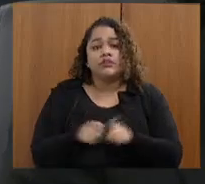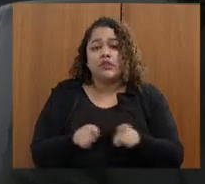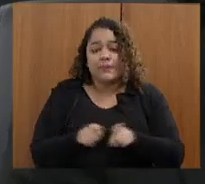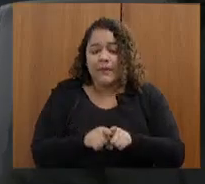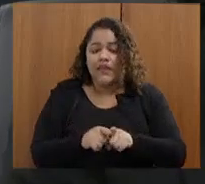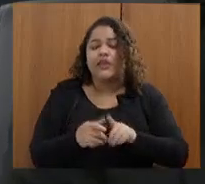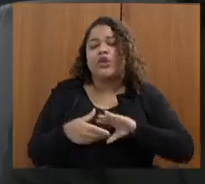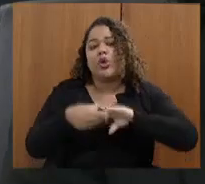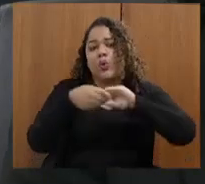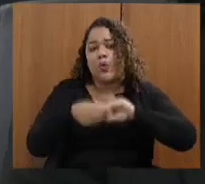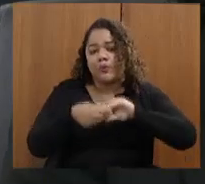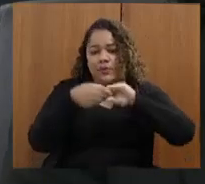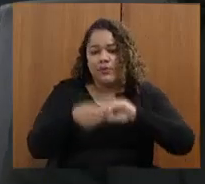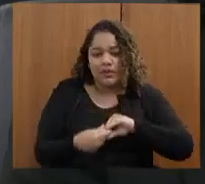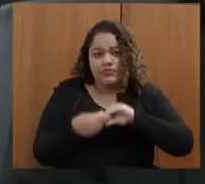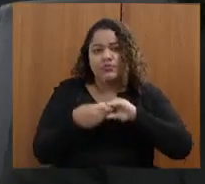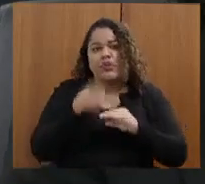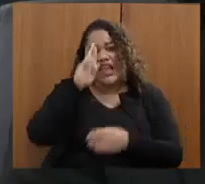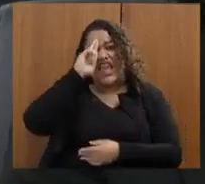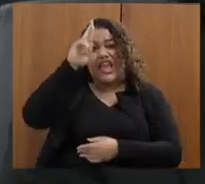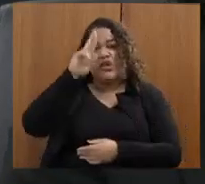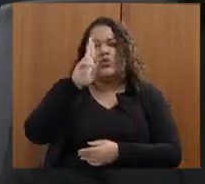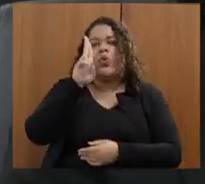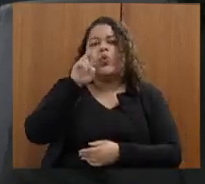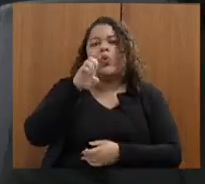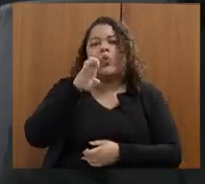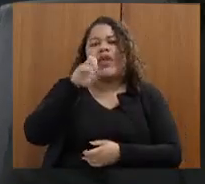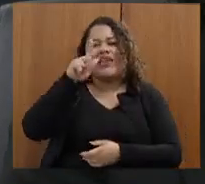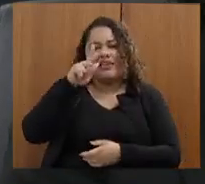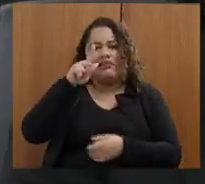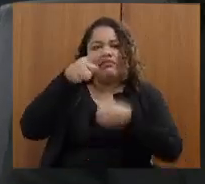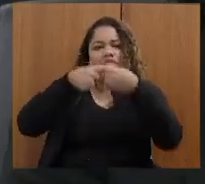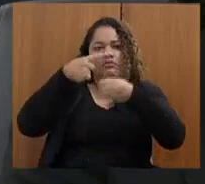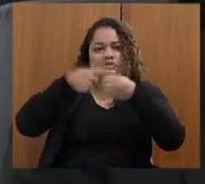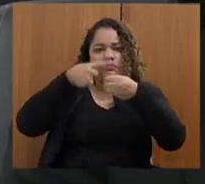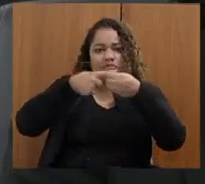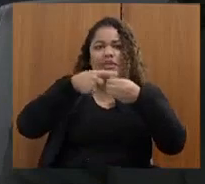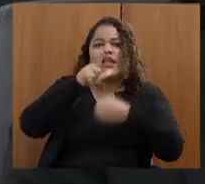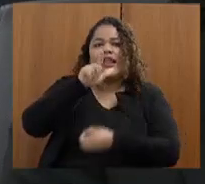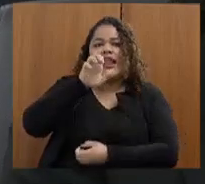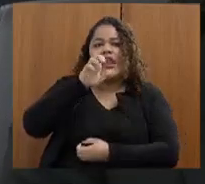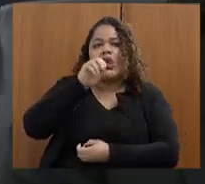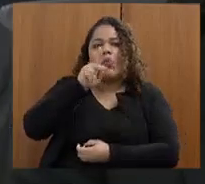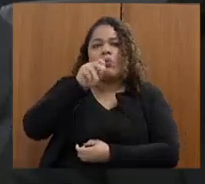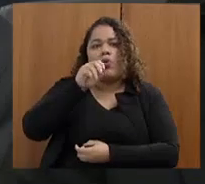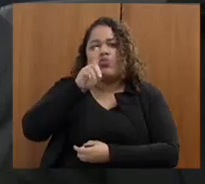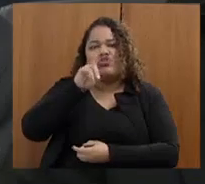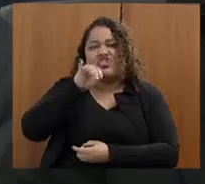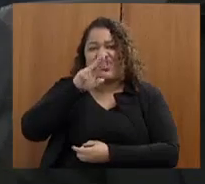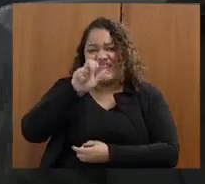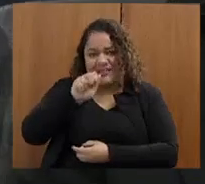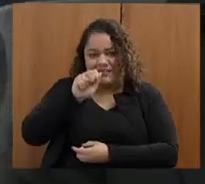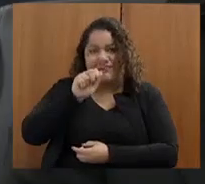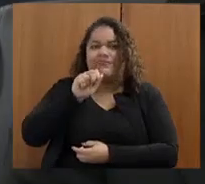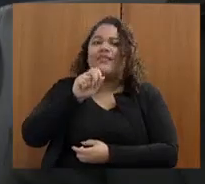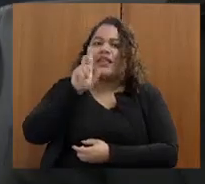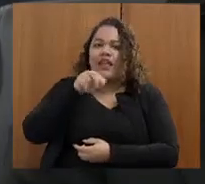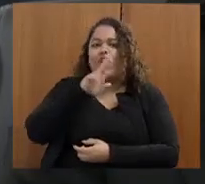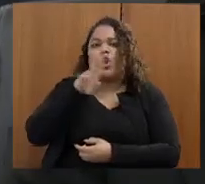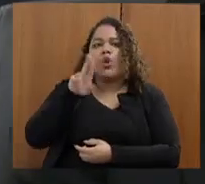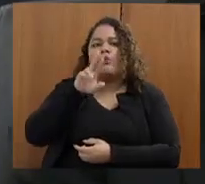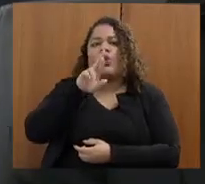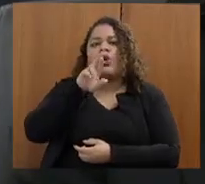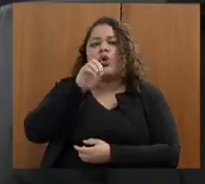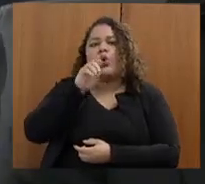Leopoldino Rodrigo e a Gisele Braga por essa boa notícia aí de que tá bem avançada a questão